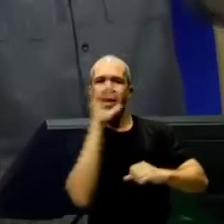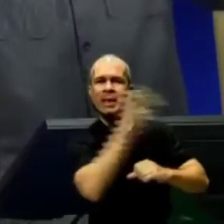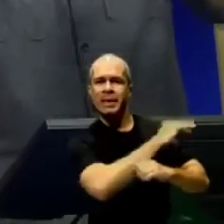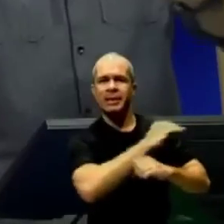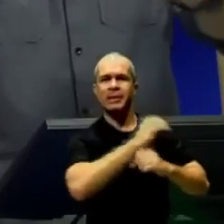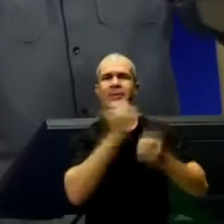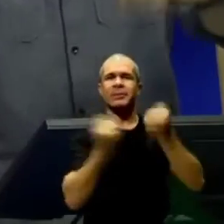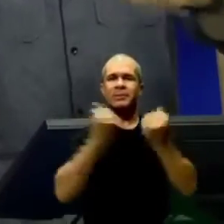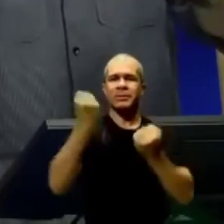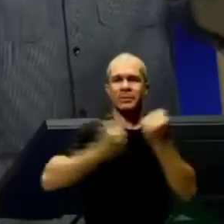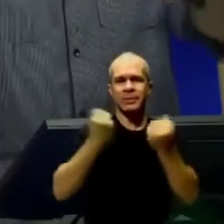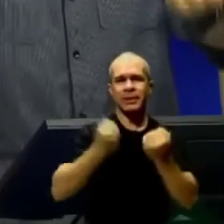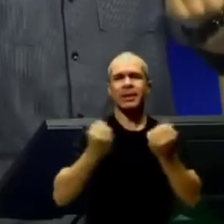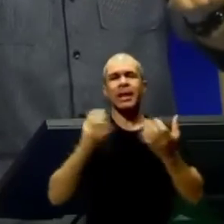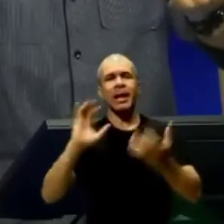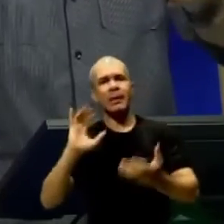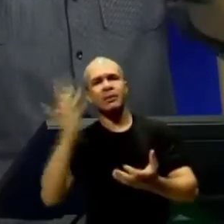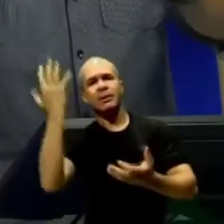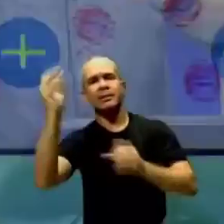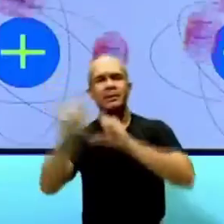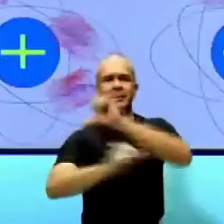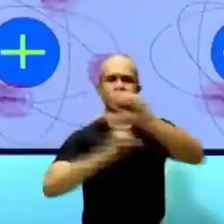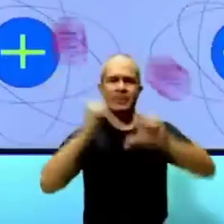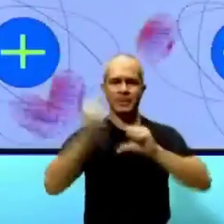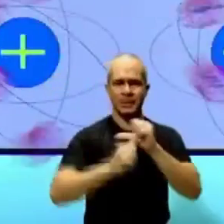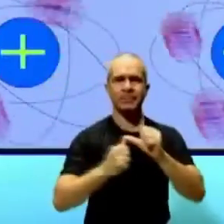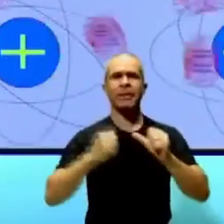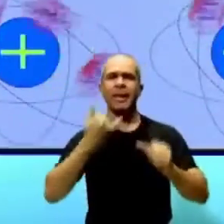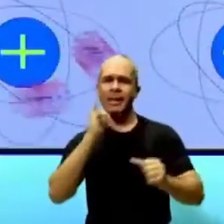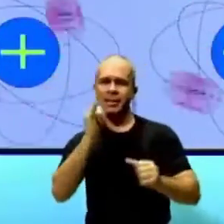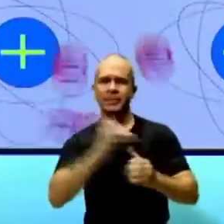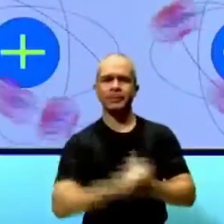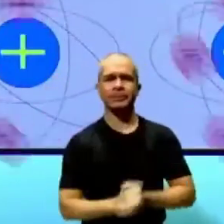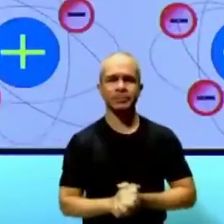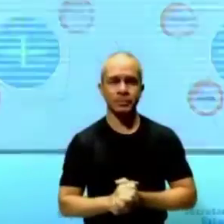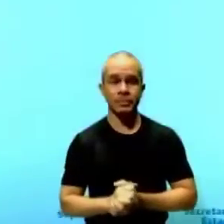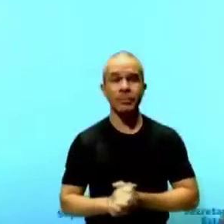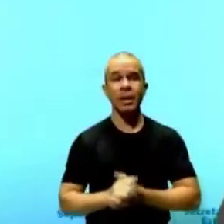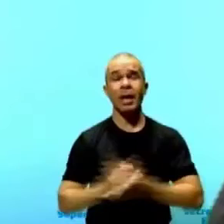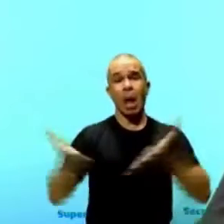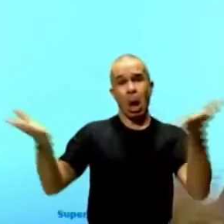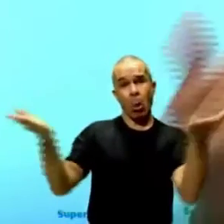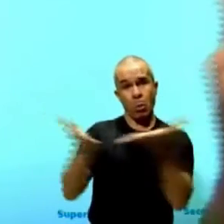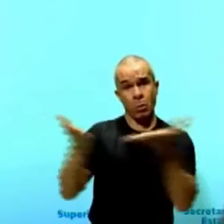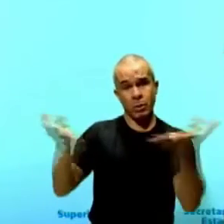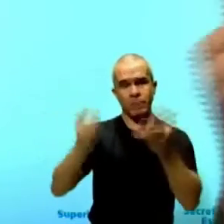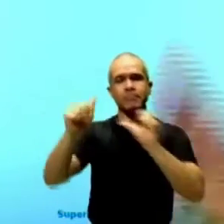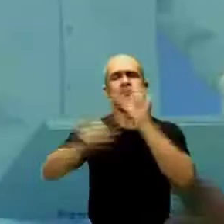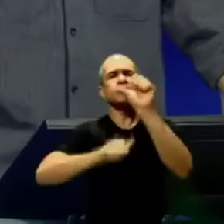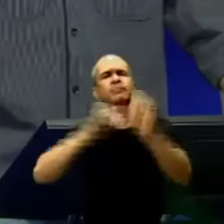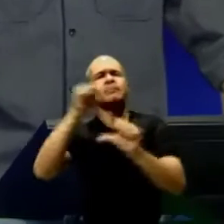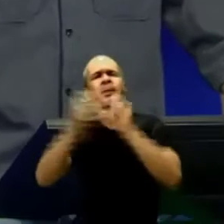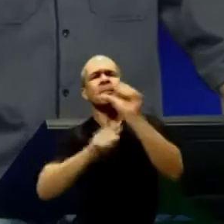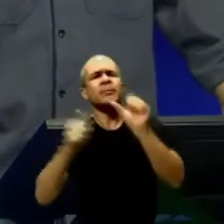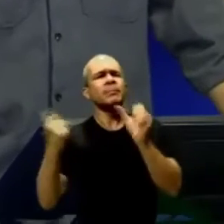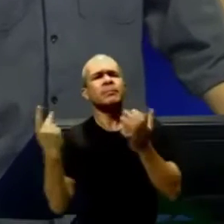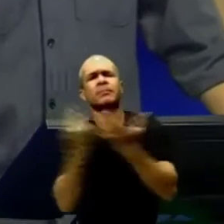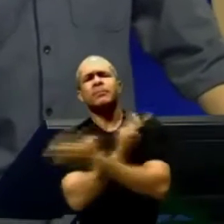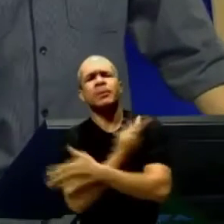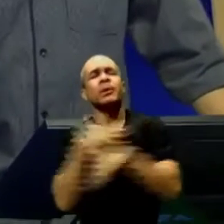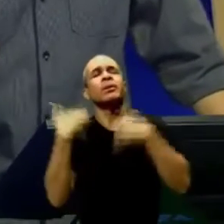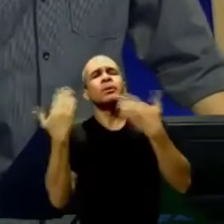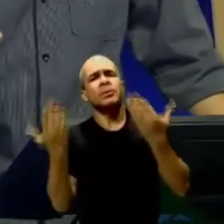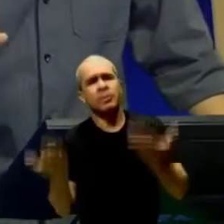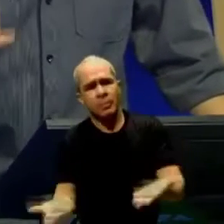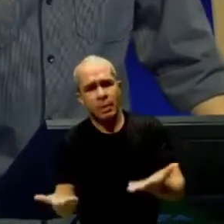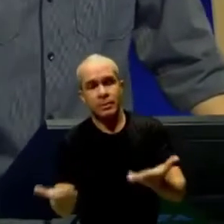carro, e ocorreu essa transformação de energia, beleza? No nosso caso aqui, a transformação que acontece não